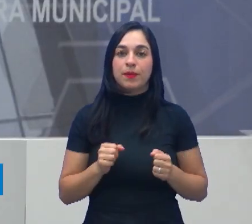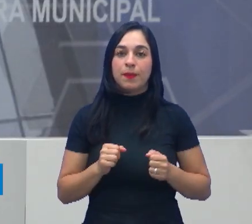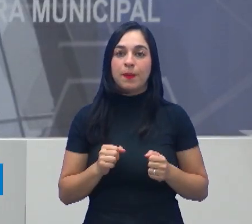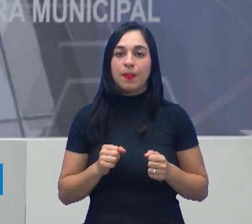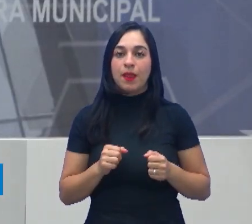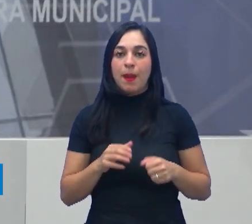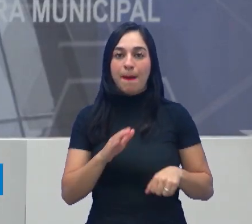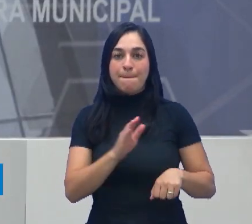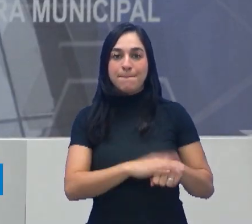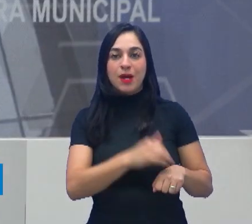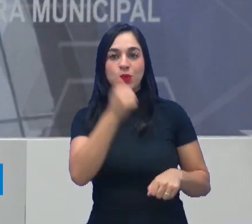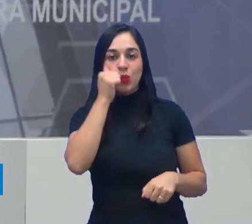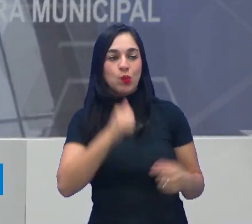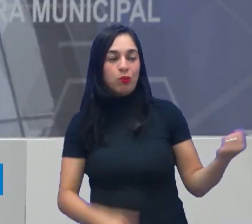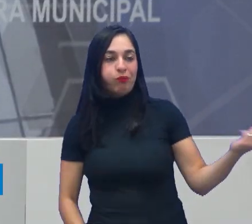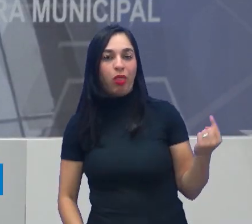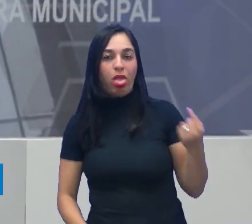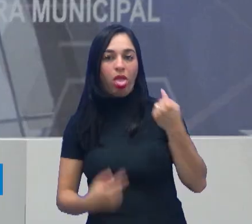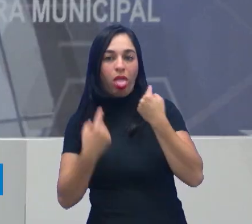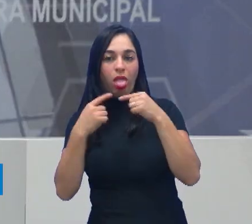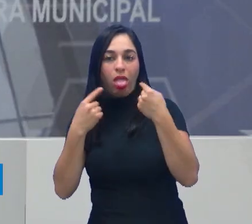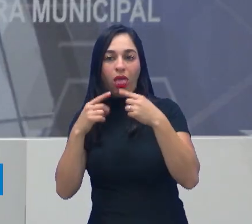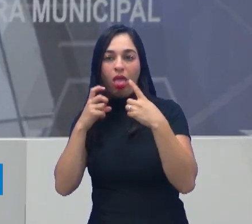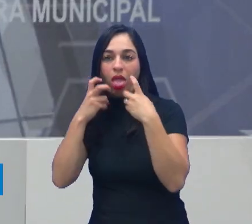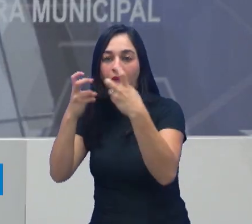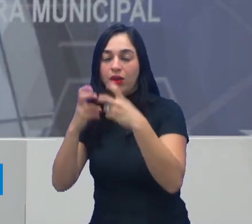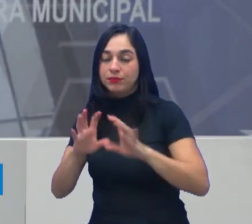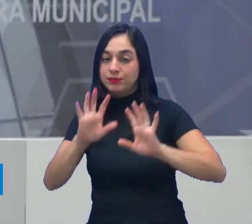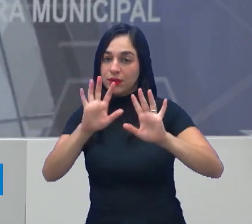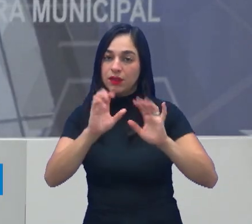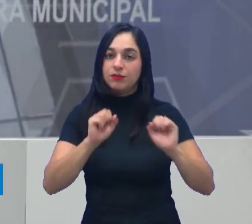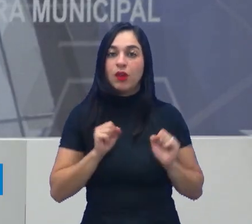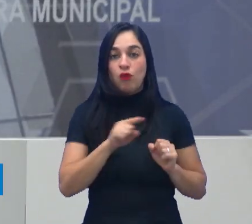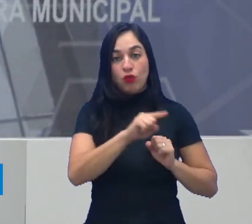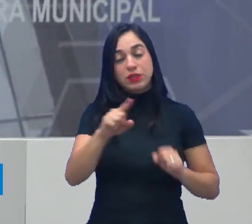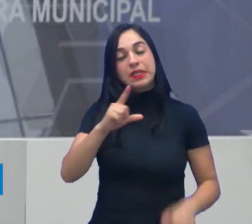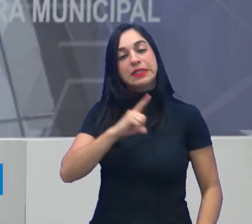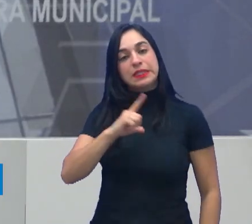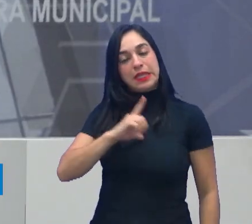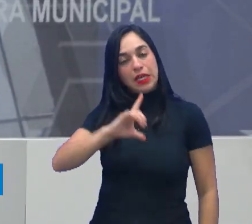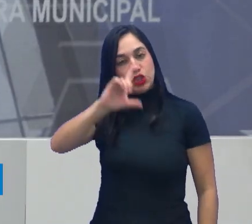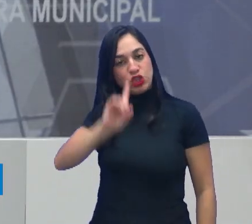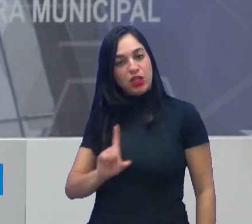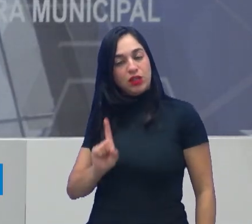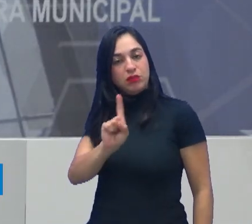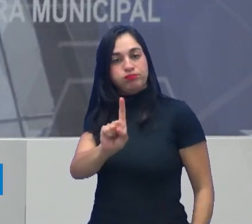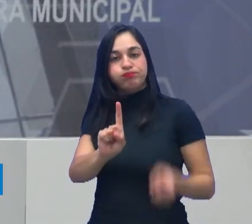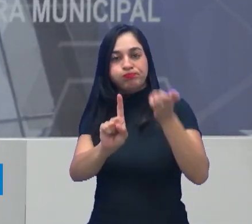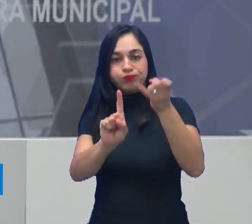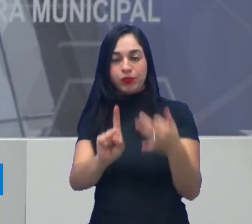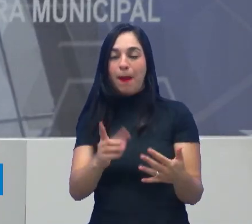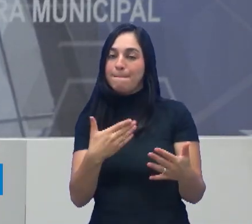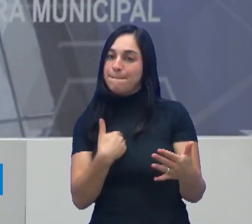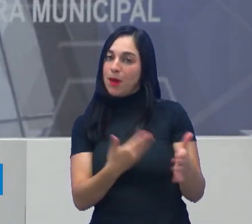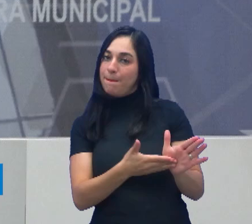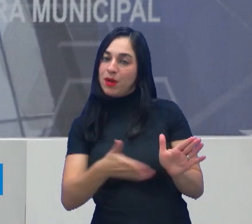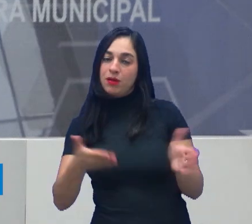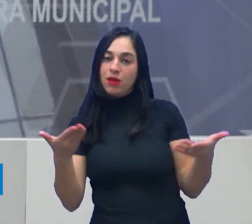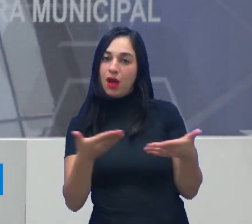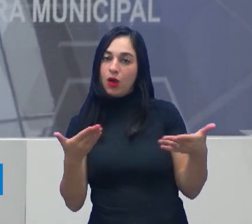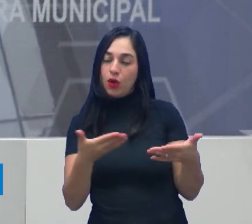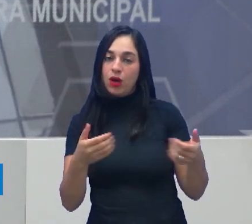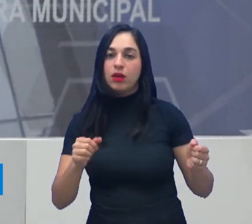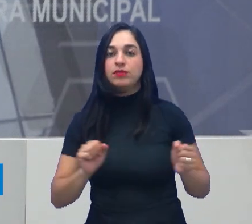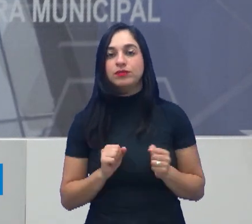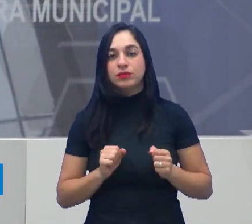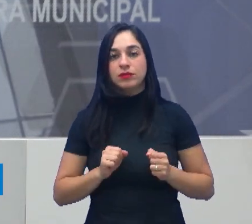ficar gritando. Vocês têm direito à tribuna como parlamentares e vão fazer uso no devido tempo. Aqui a gente vai reafirmar aquilo que a